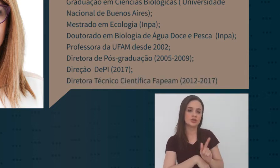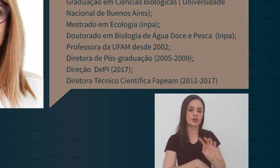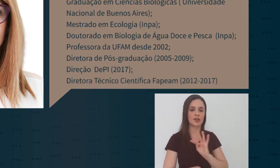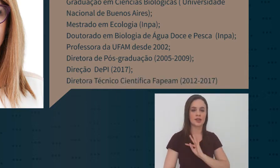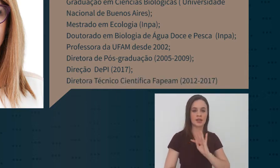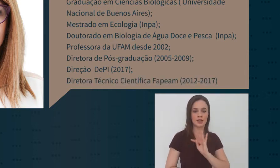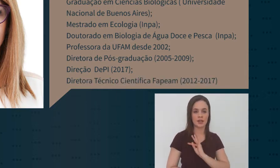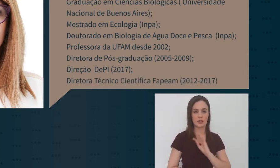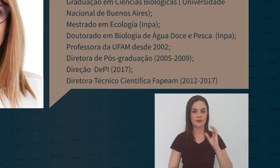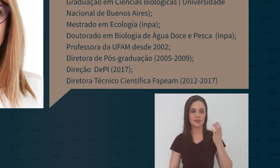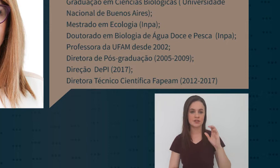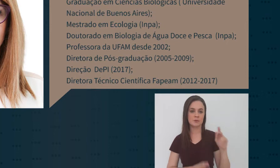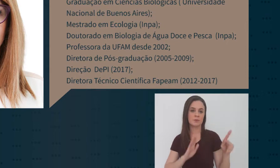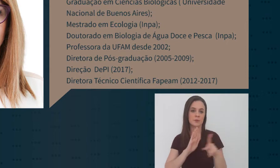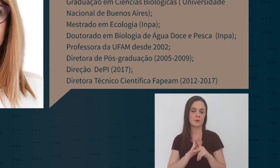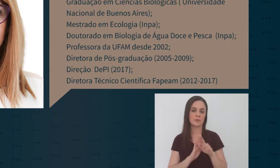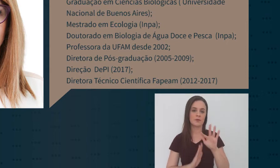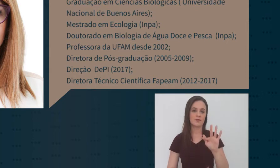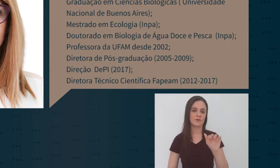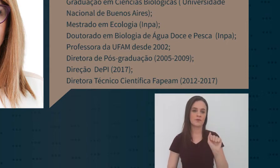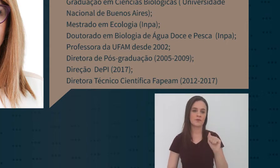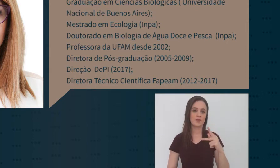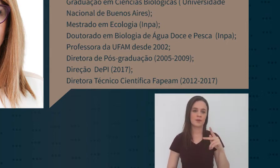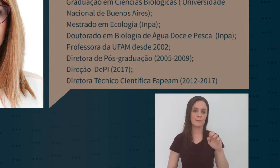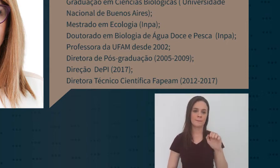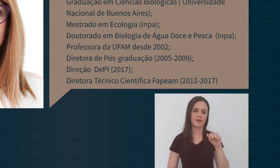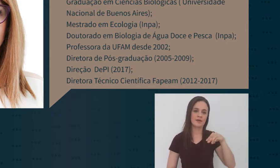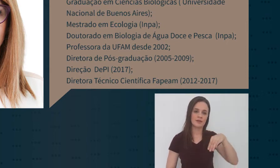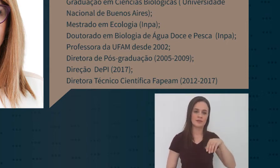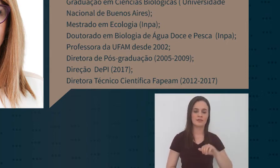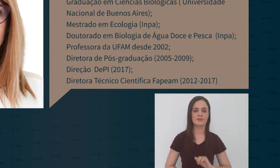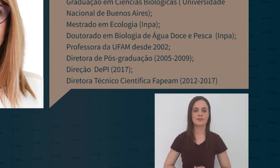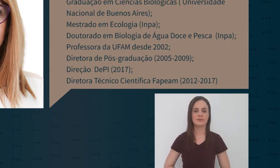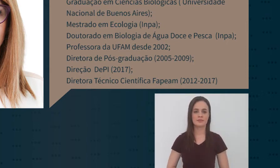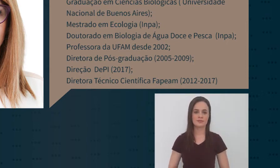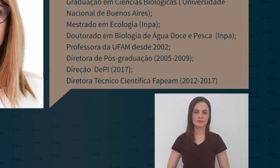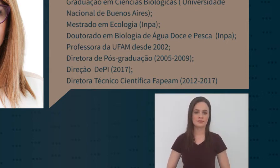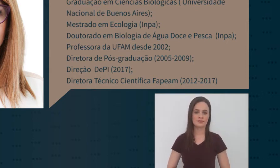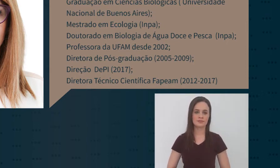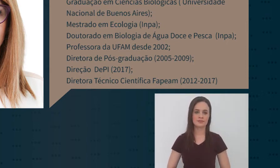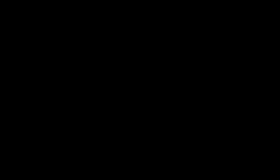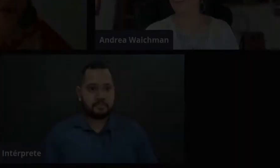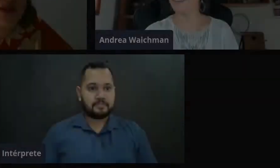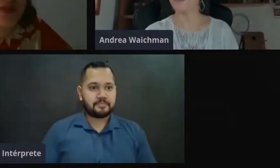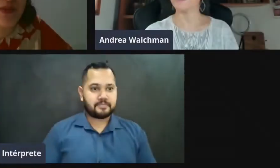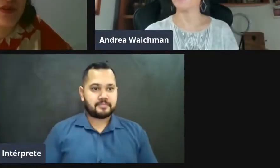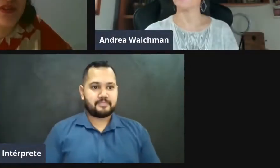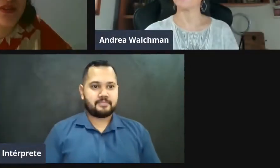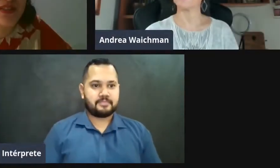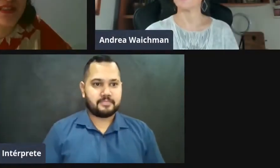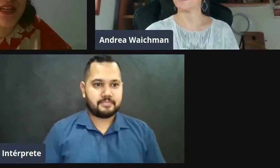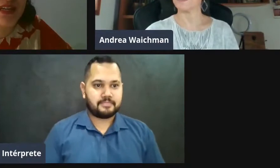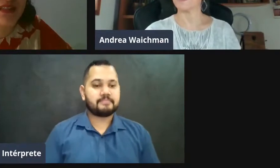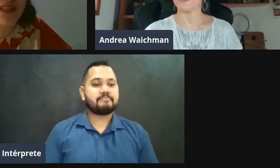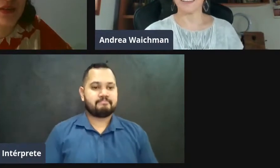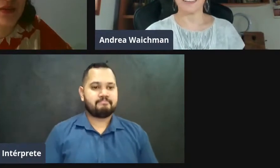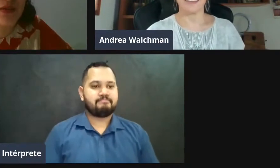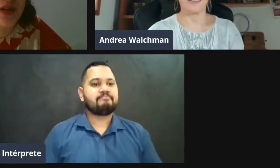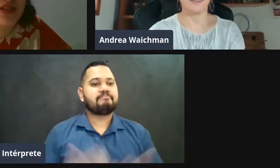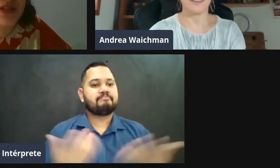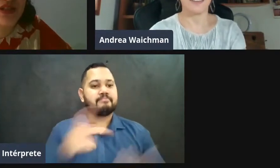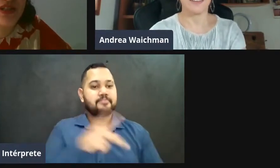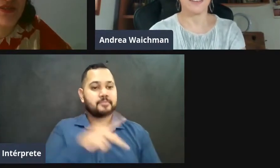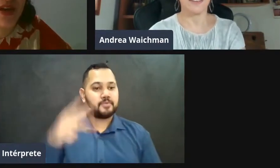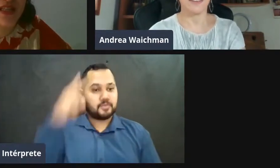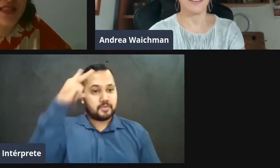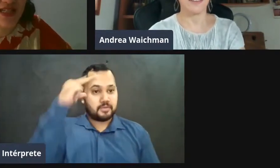diretora técnico-científica da Fundação de Amparo à Pesquisa do Estado do Amazonas. Ótimo, professora Andréa. Então,